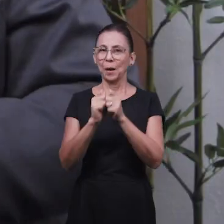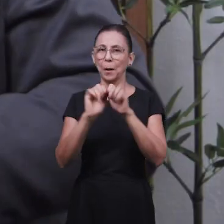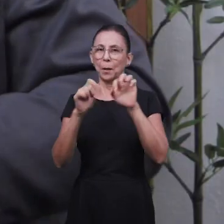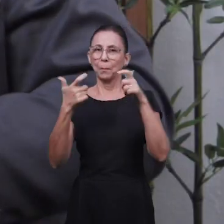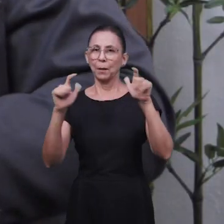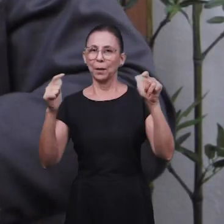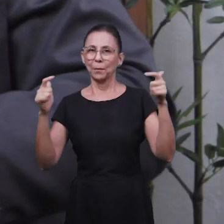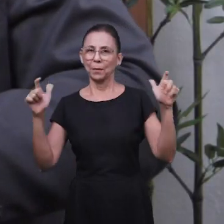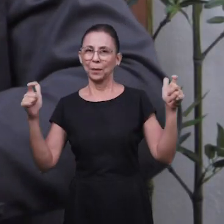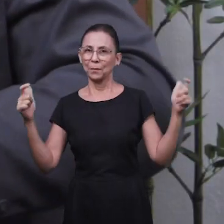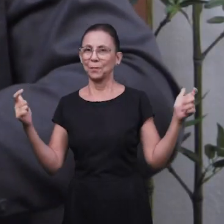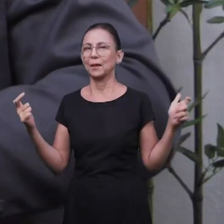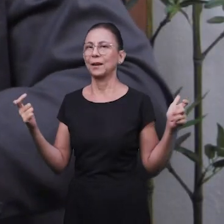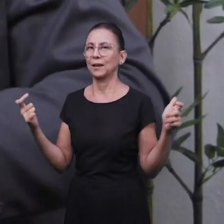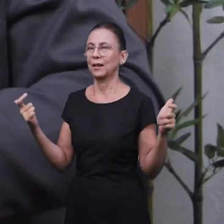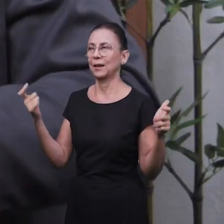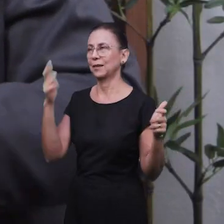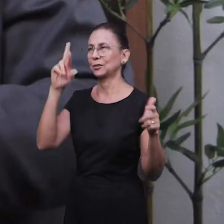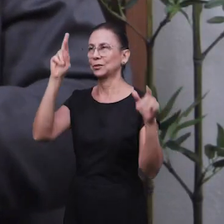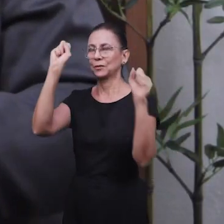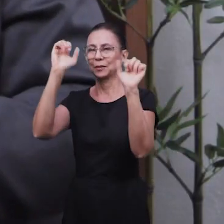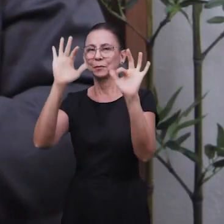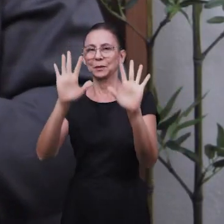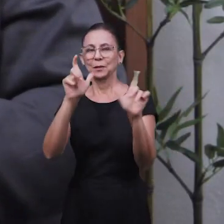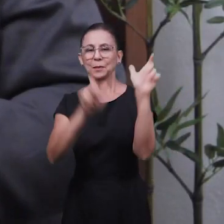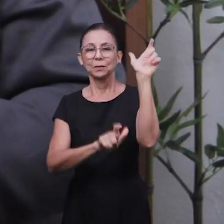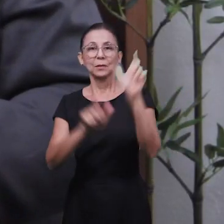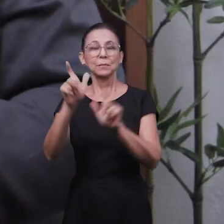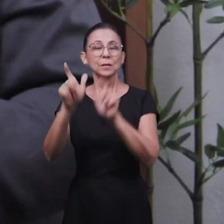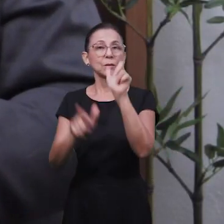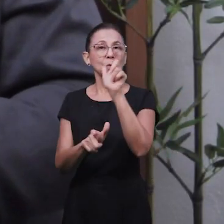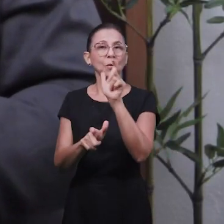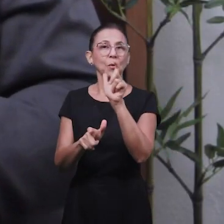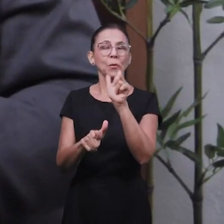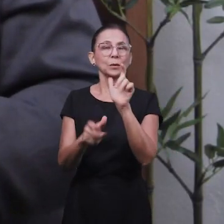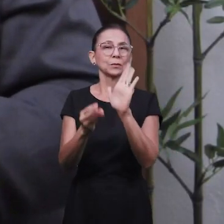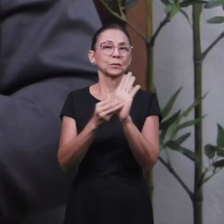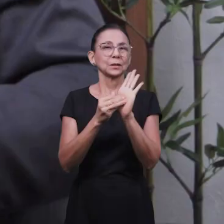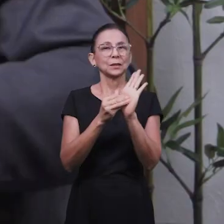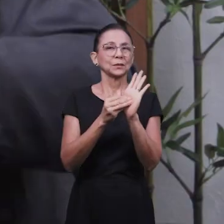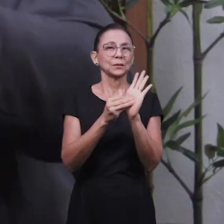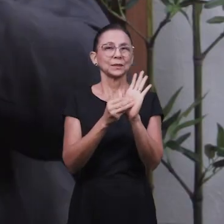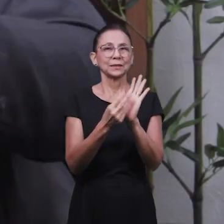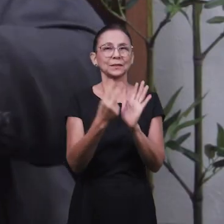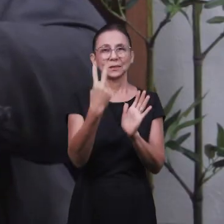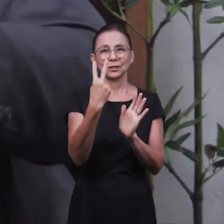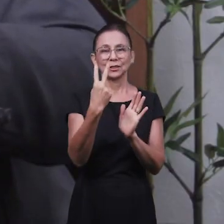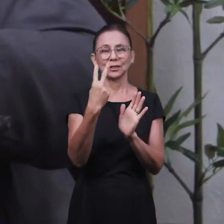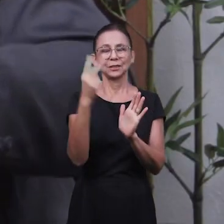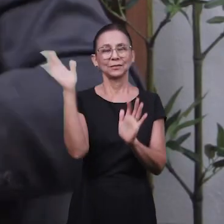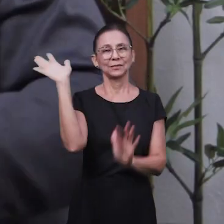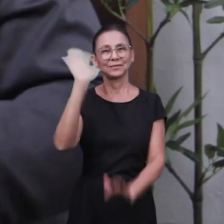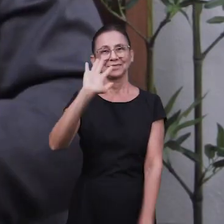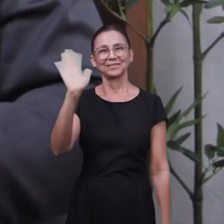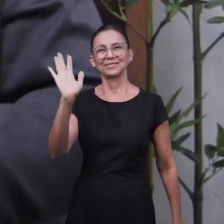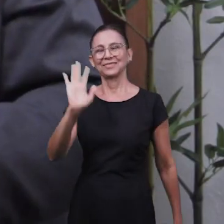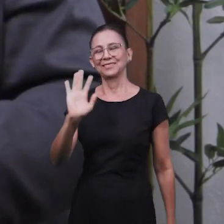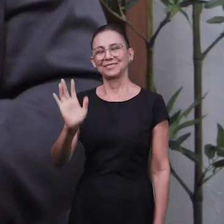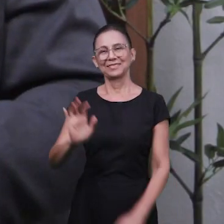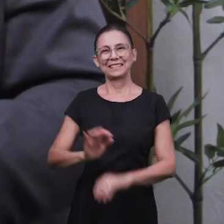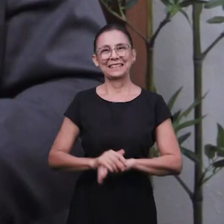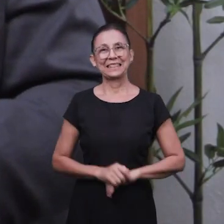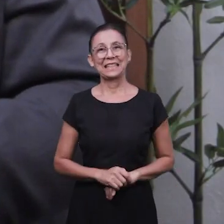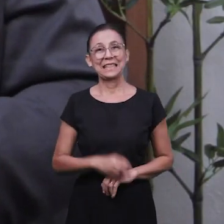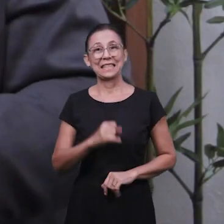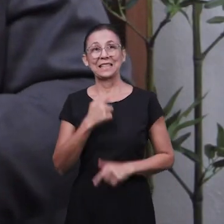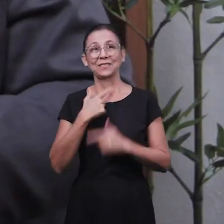o nosso alcance. E o Senhor vai abençoar, assim, muitas pessoas através dos nossos conteúdos. A gente, assim, se despede de você que está conosco.